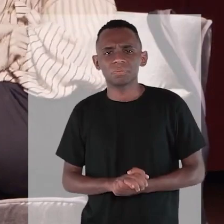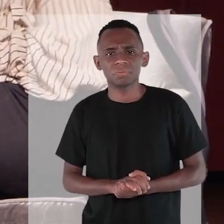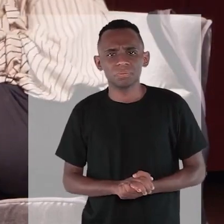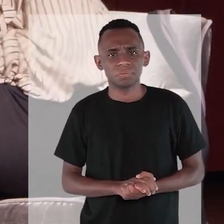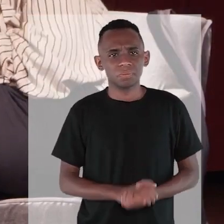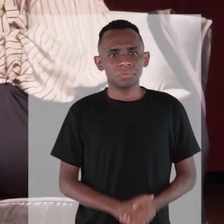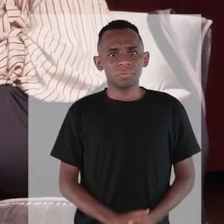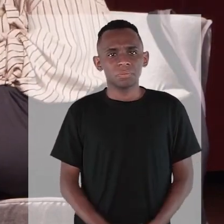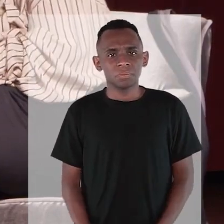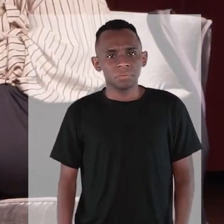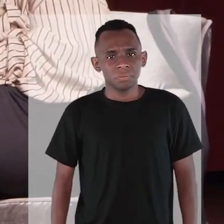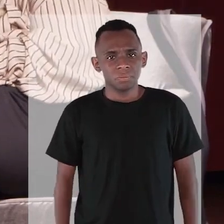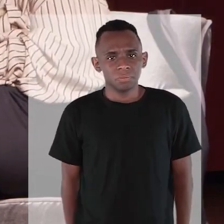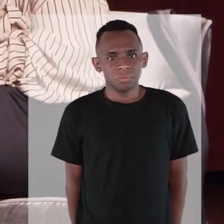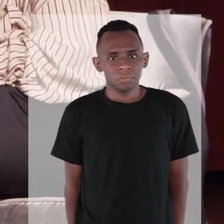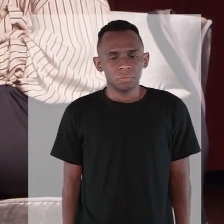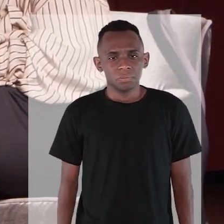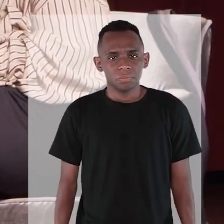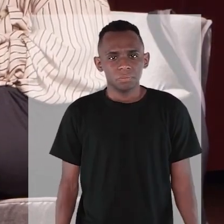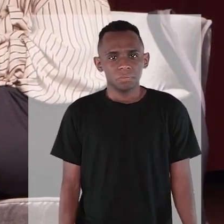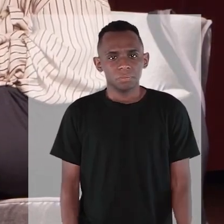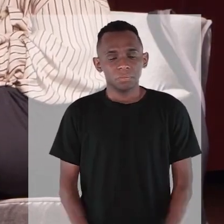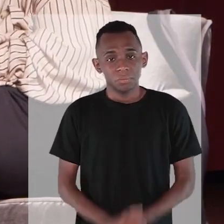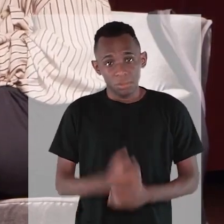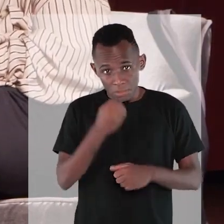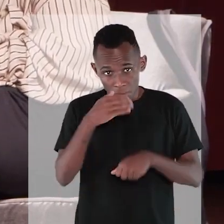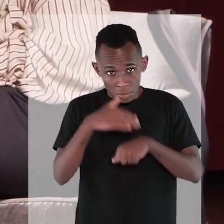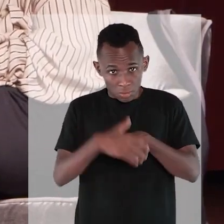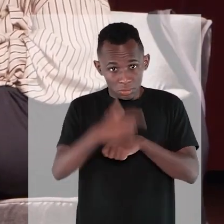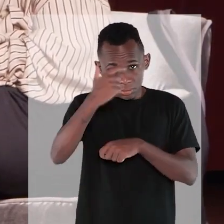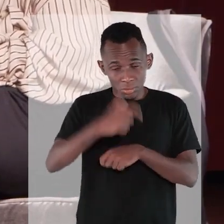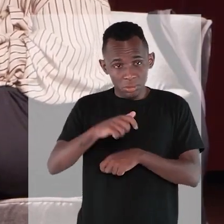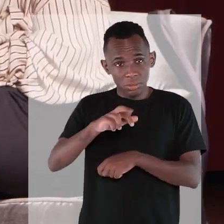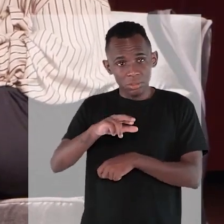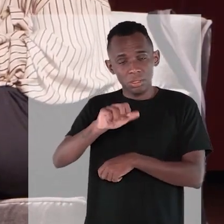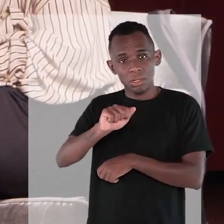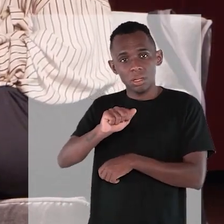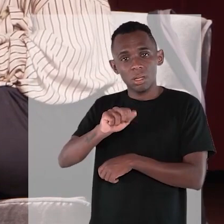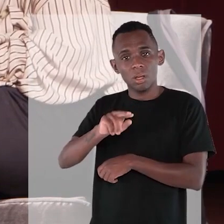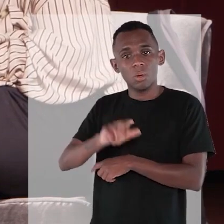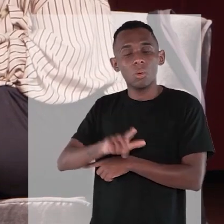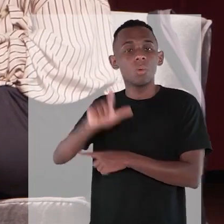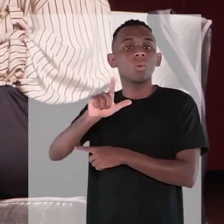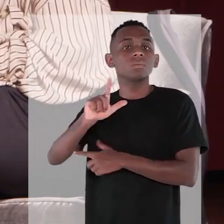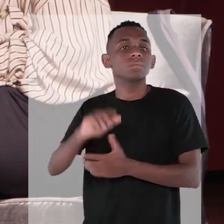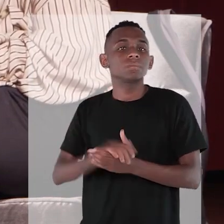camisa azul e máscara de proteção. Boa noite. Eu sou o Raul. Boa noite, Raul.